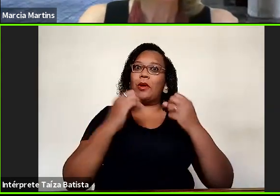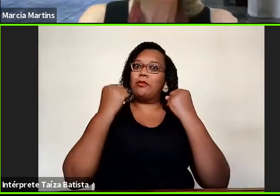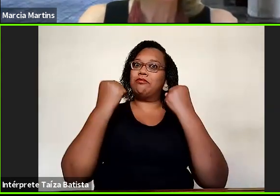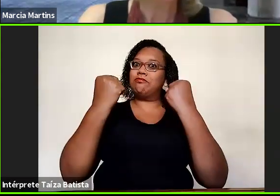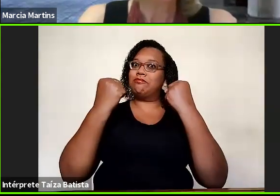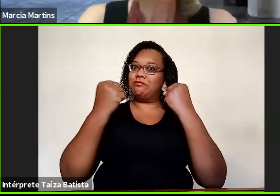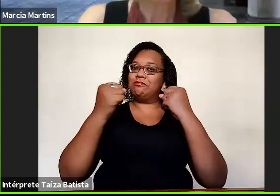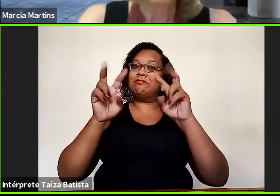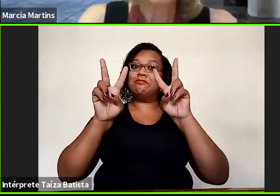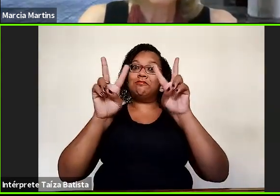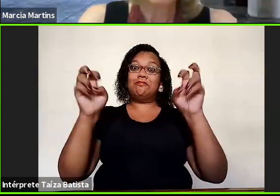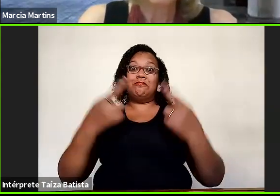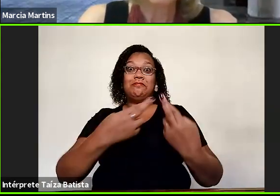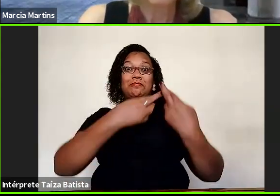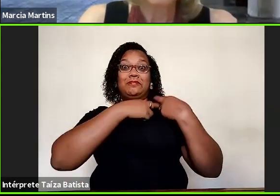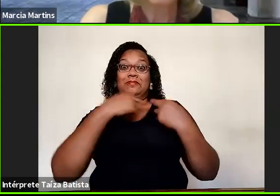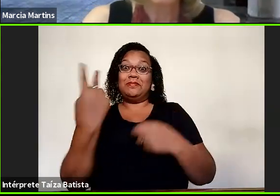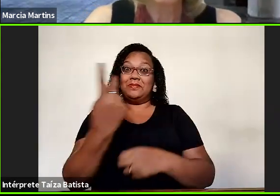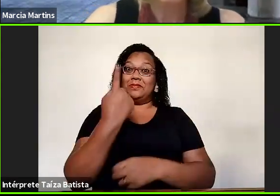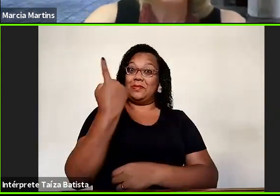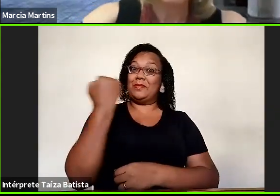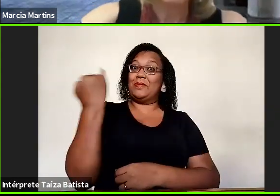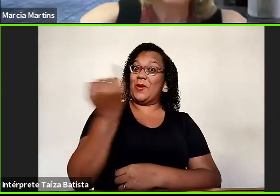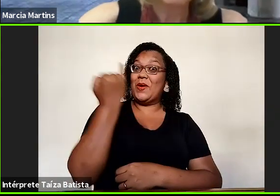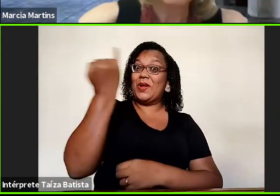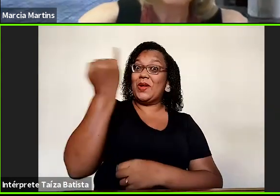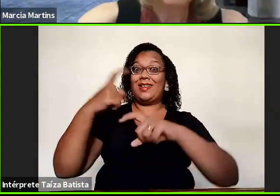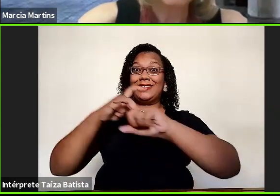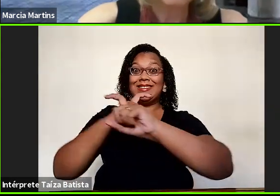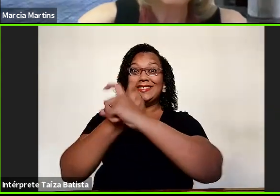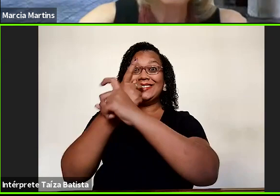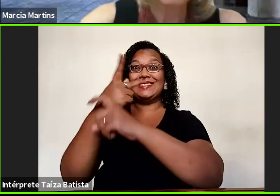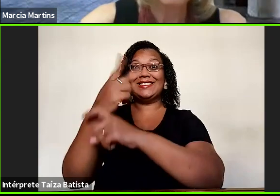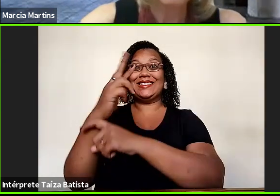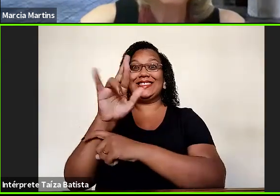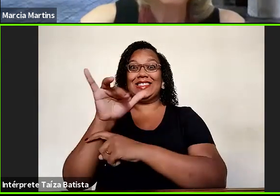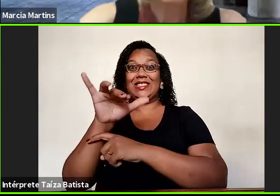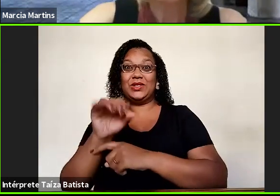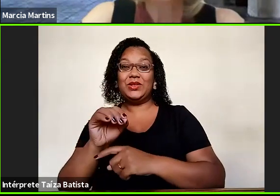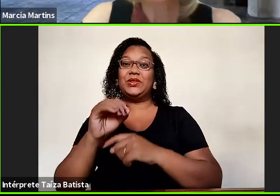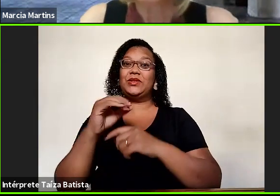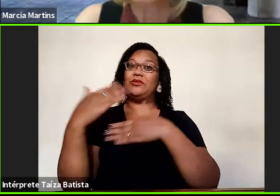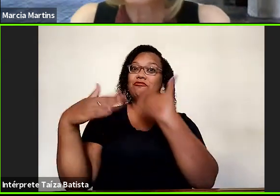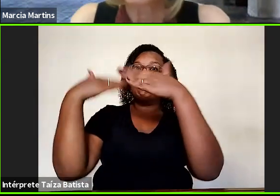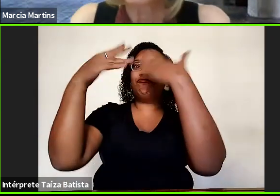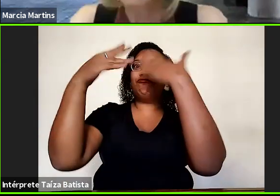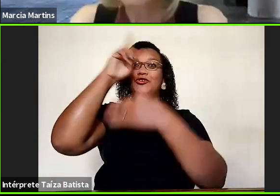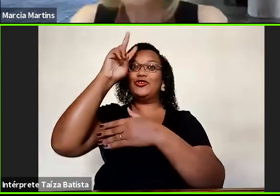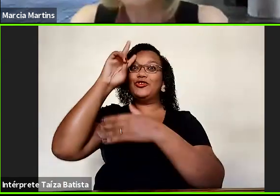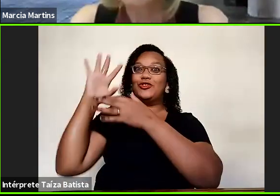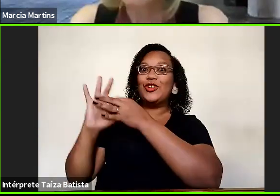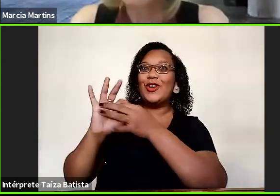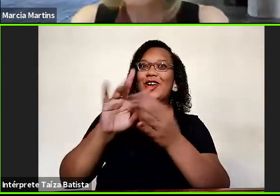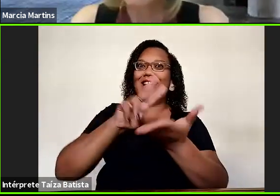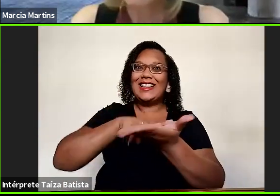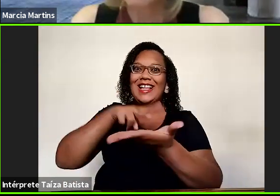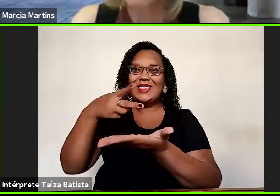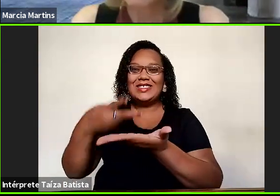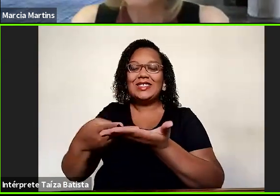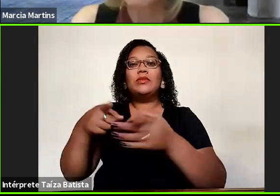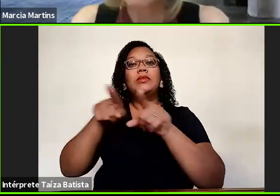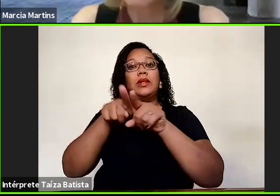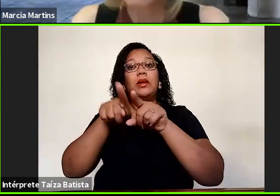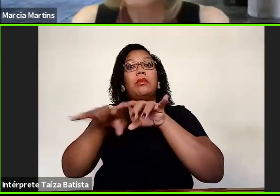tão importante da PUC, né, na construção da história, né, da tradução e na formação